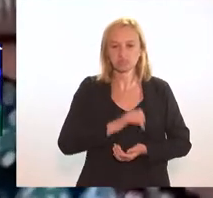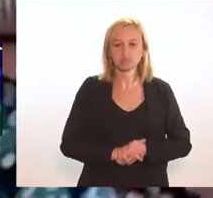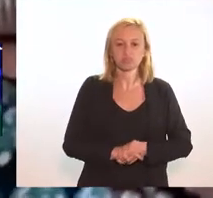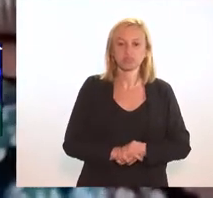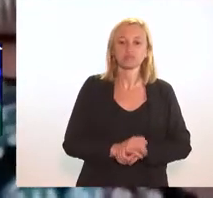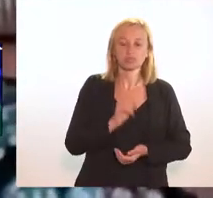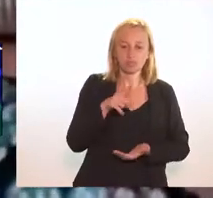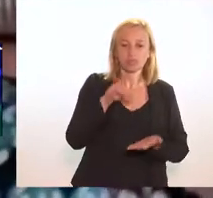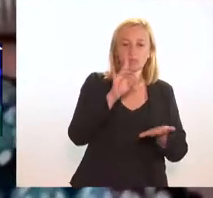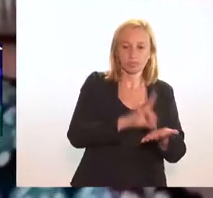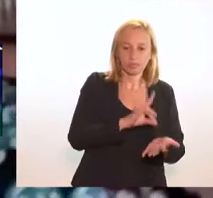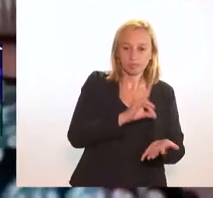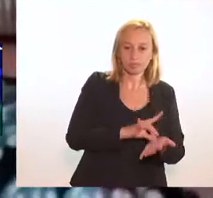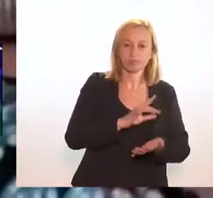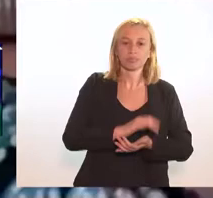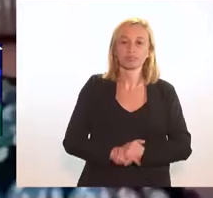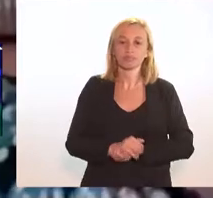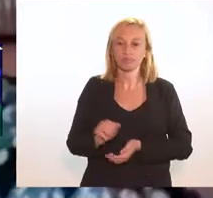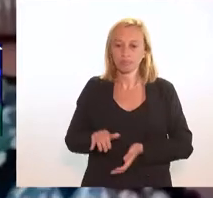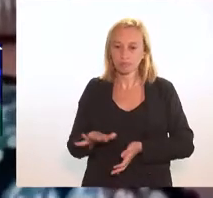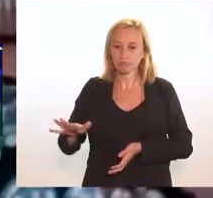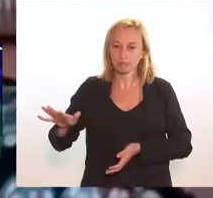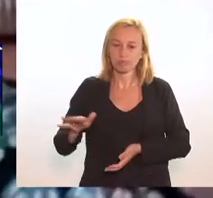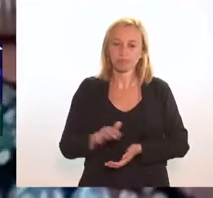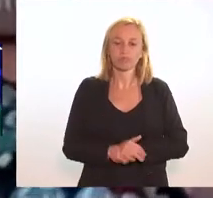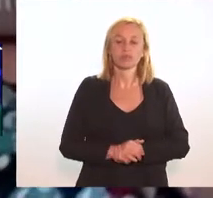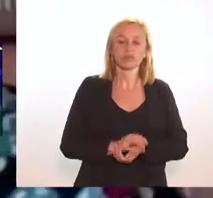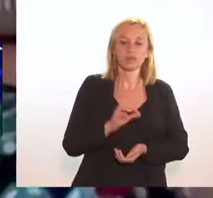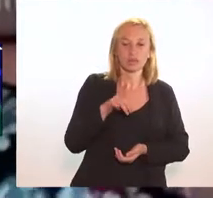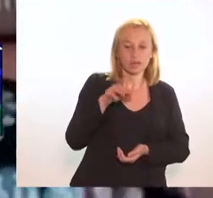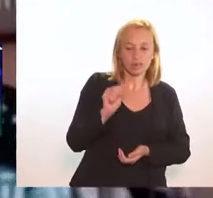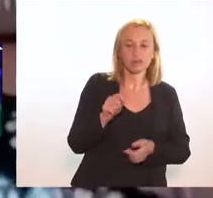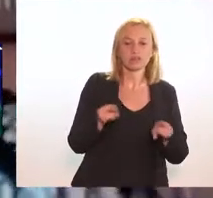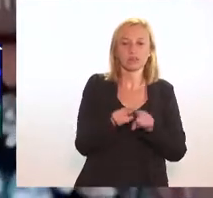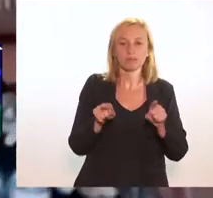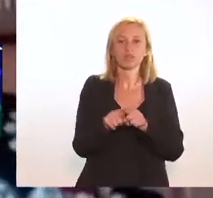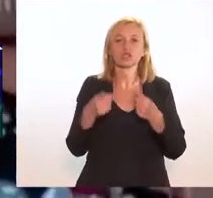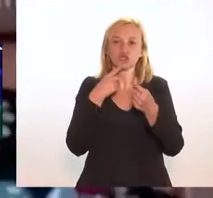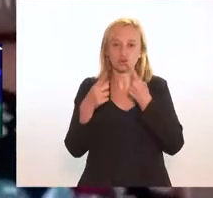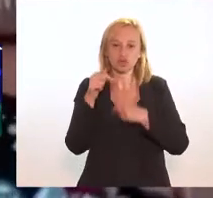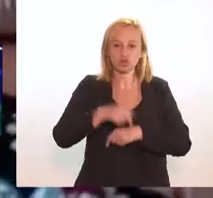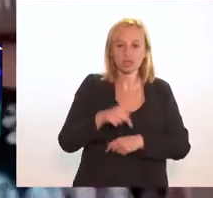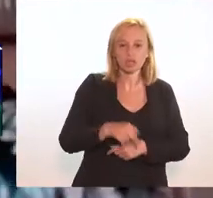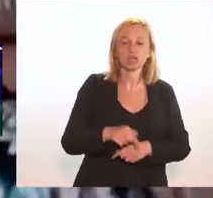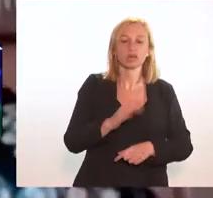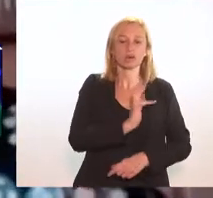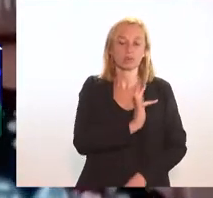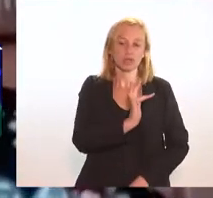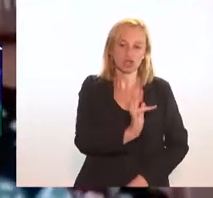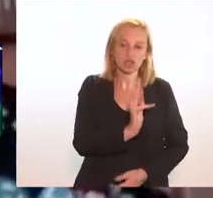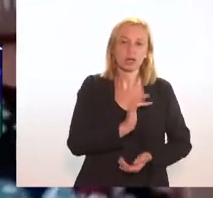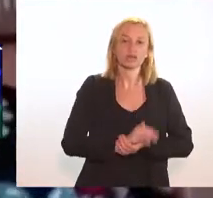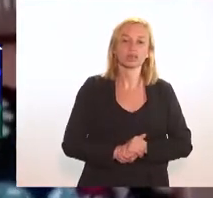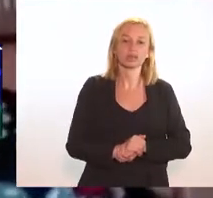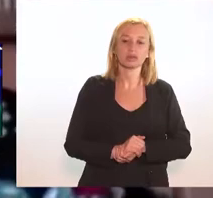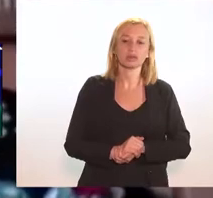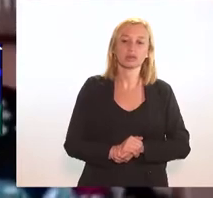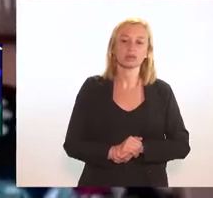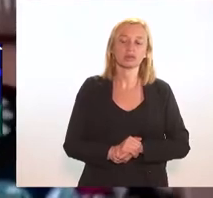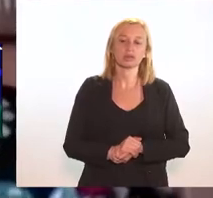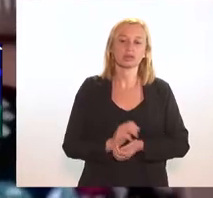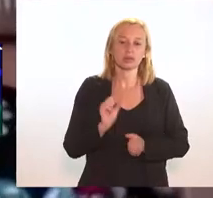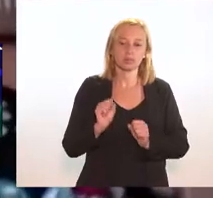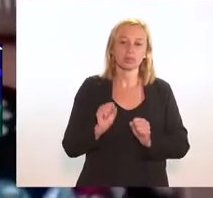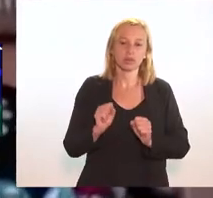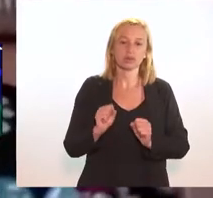que é real e são de muitas favelas, Canella também, a gente discutiu aqui, a própria Baixada, possa ter